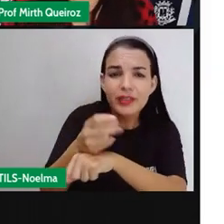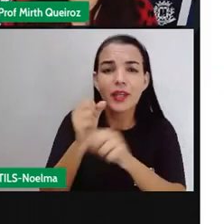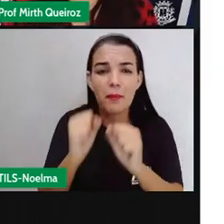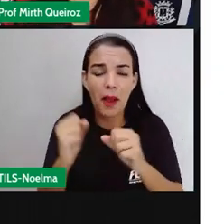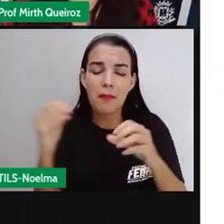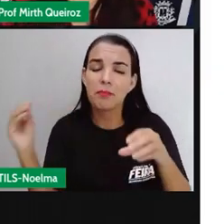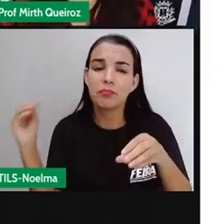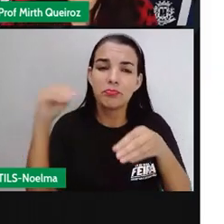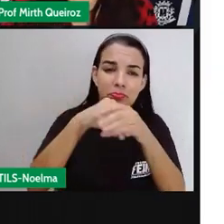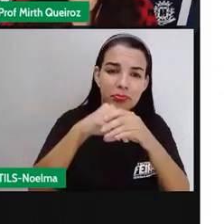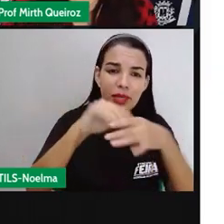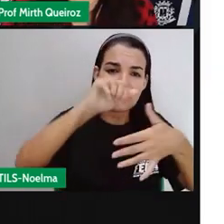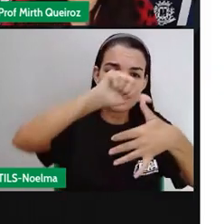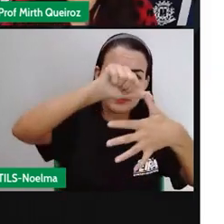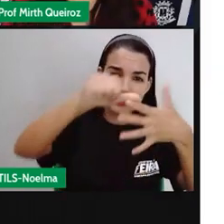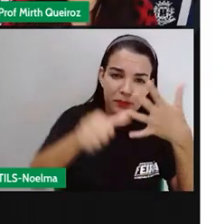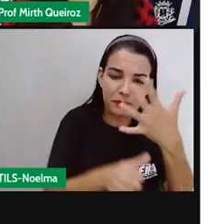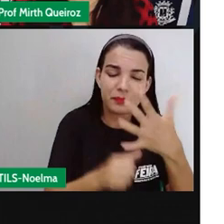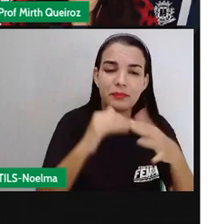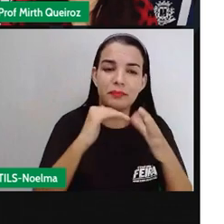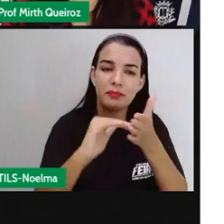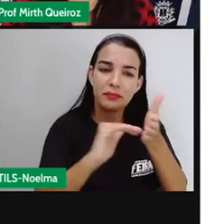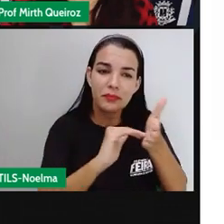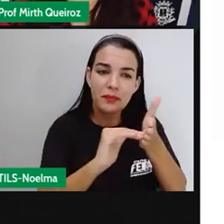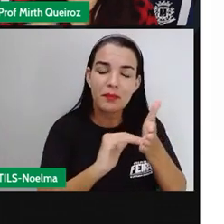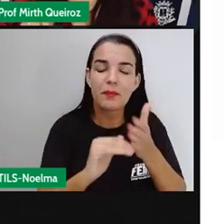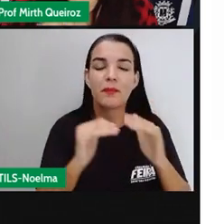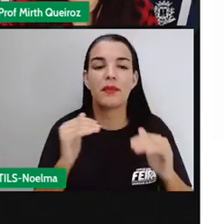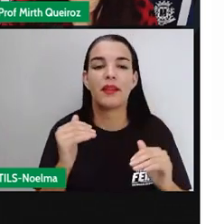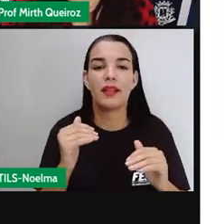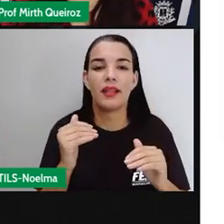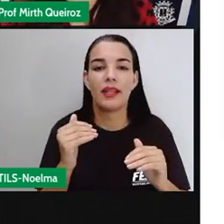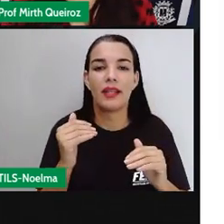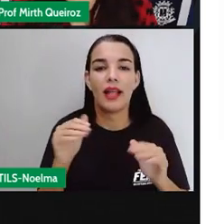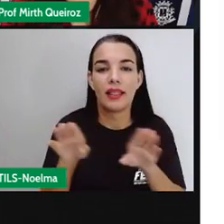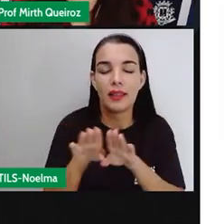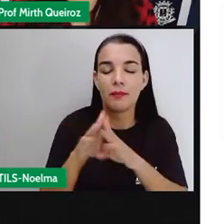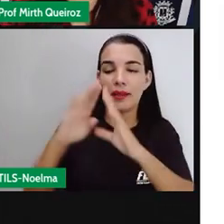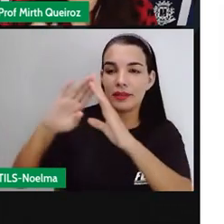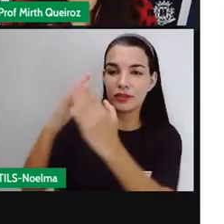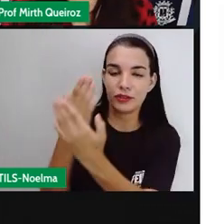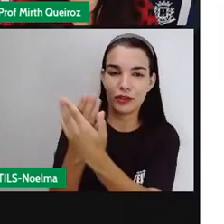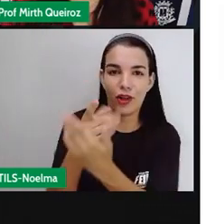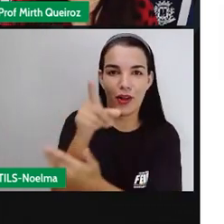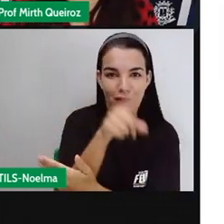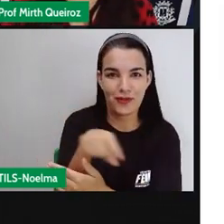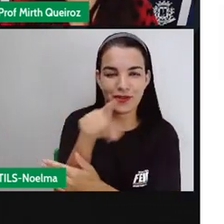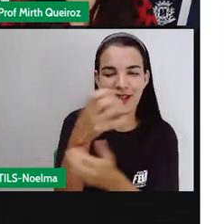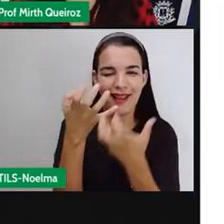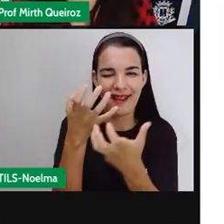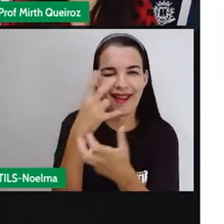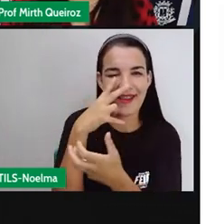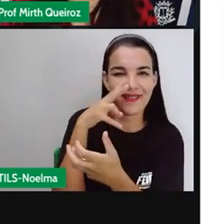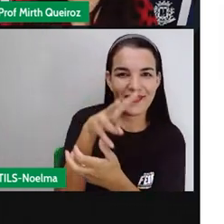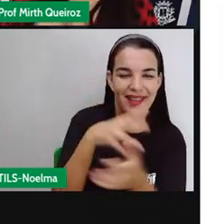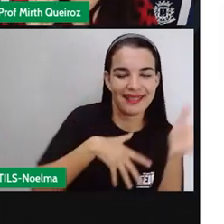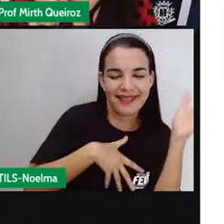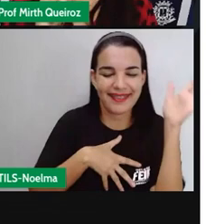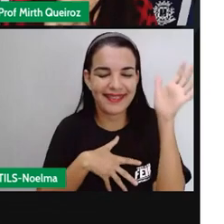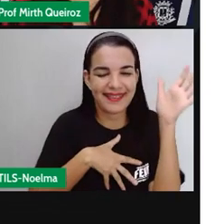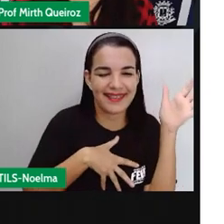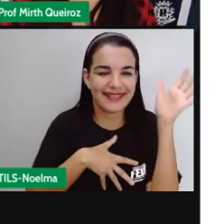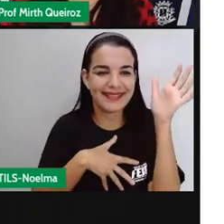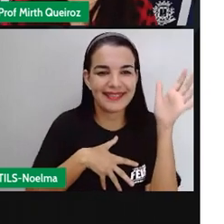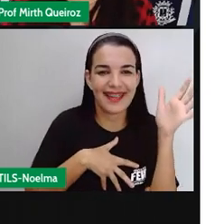nas redes sociais e marque a Secretaria de Educação e a escola de vocês, que a gente quer ver vocês dentro desse ritmo.